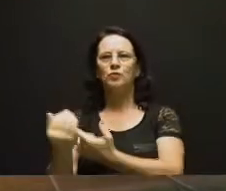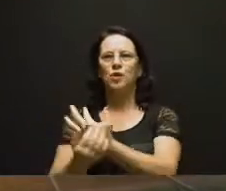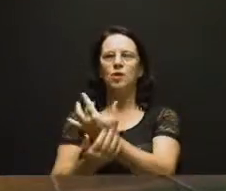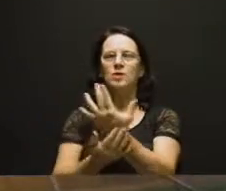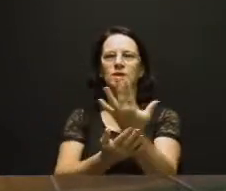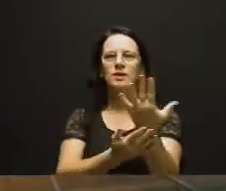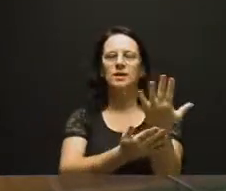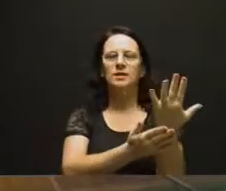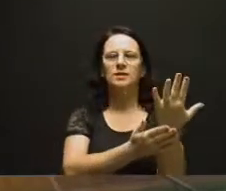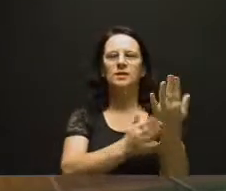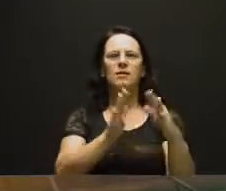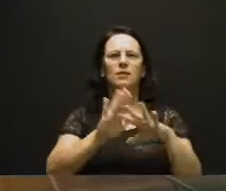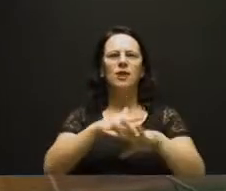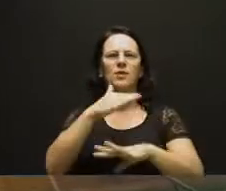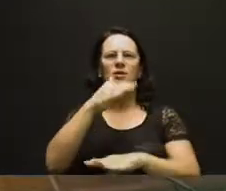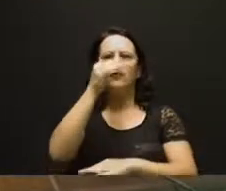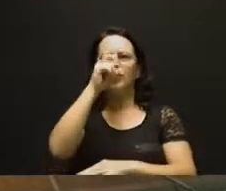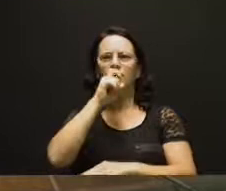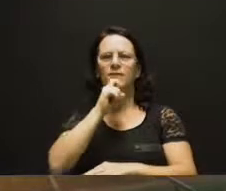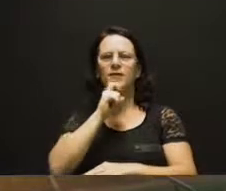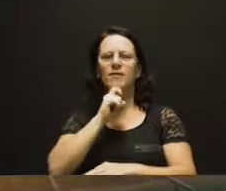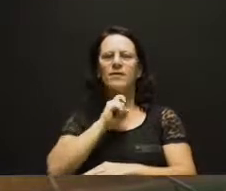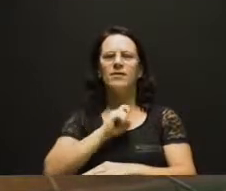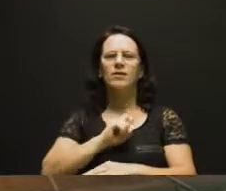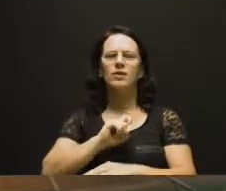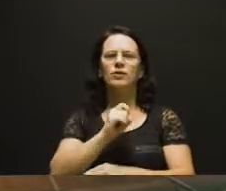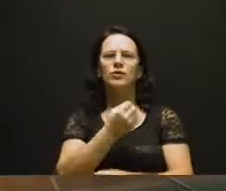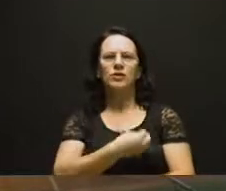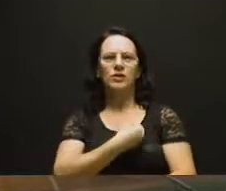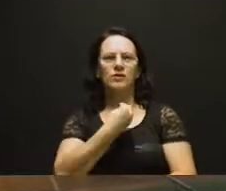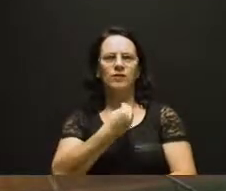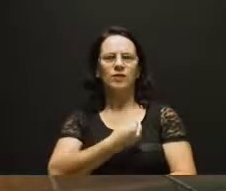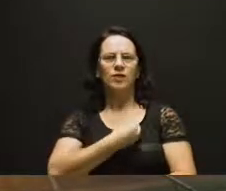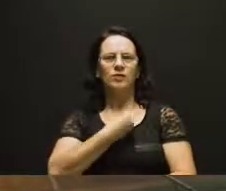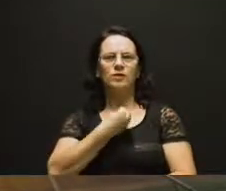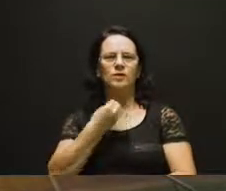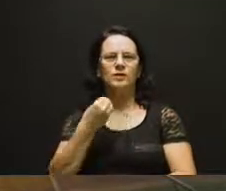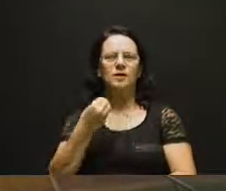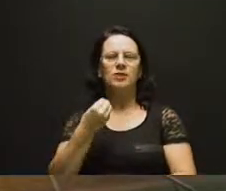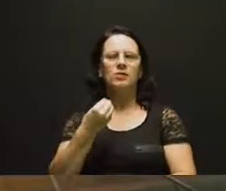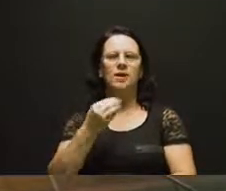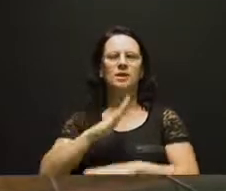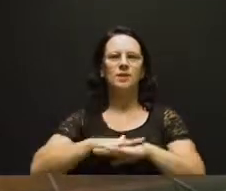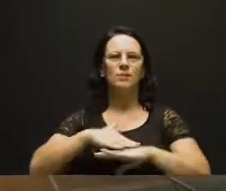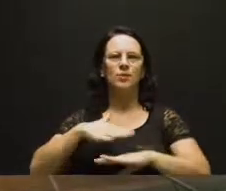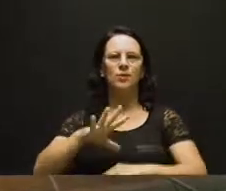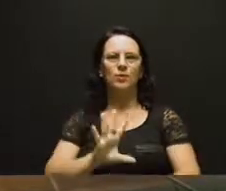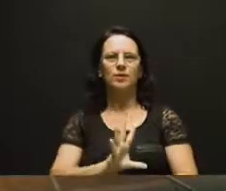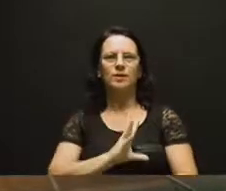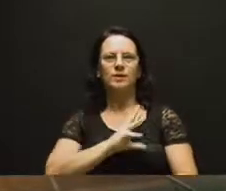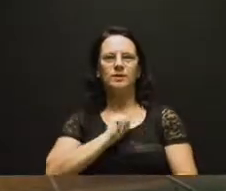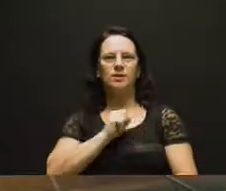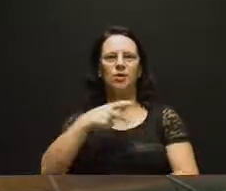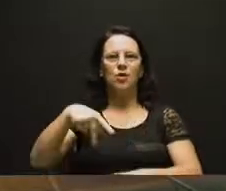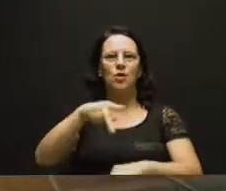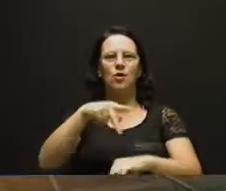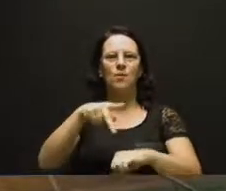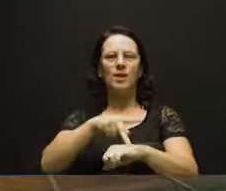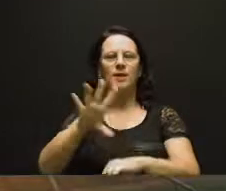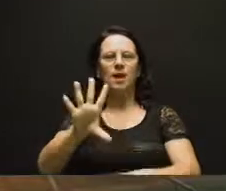nossos bosques quem mais gritava nossa vida e do teu senhor mais amor e